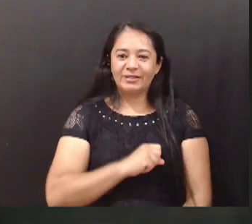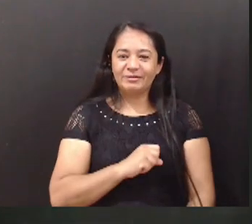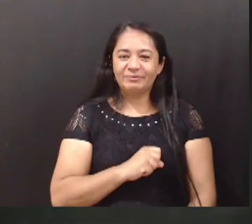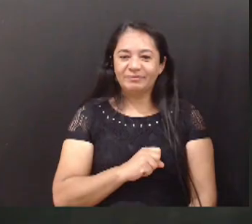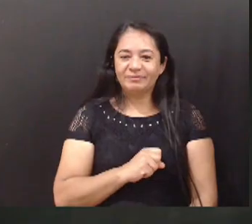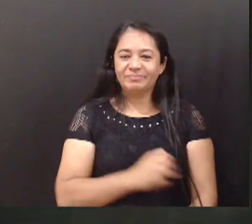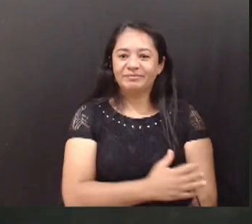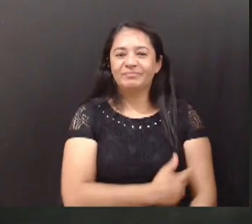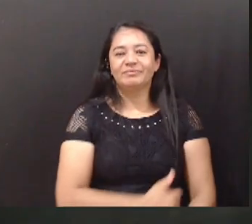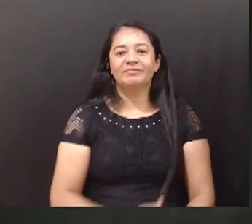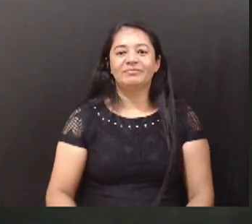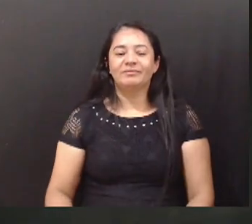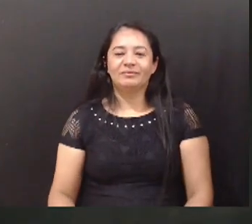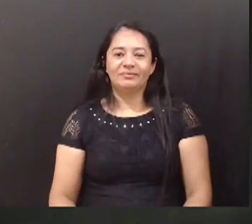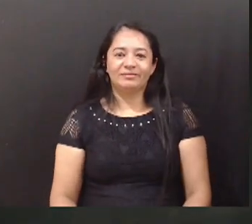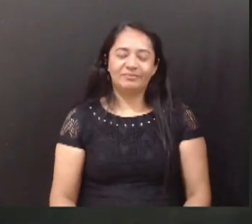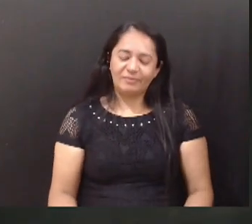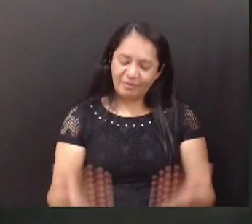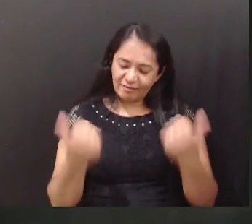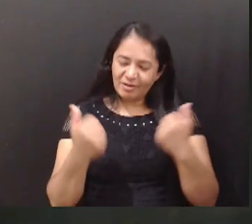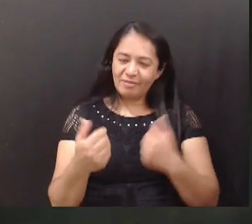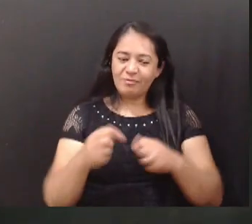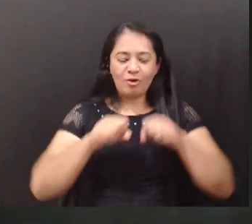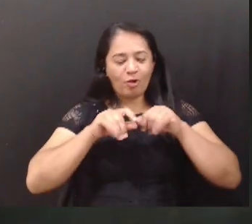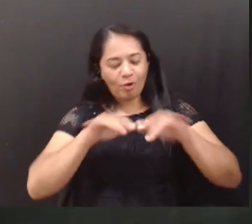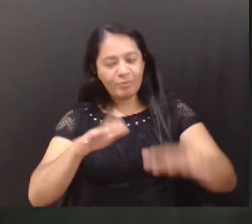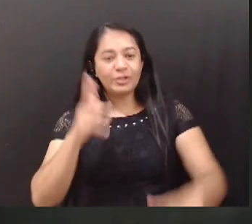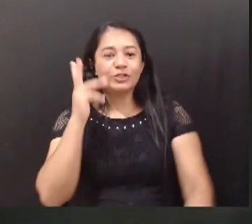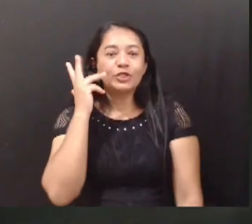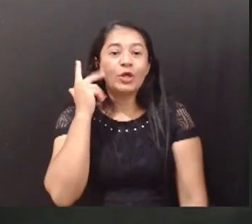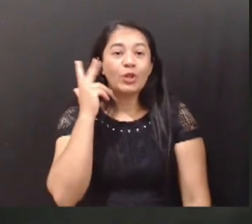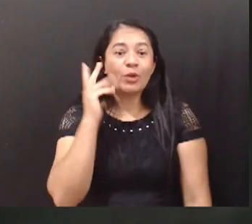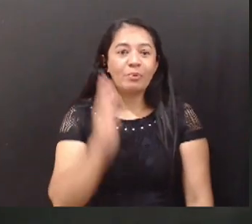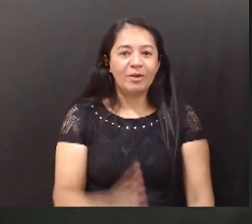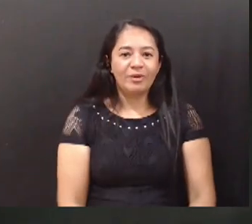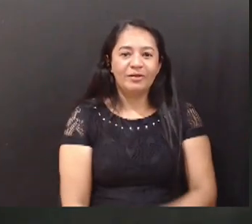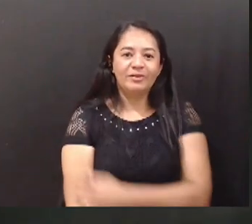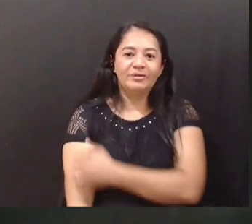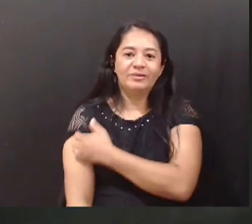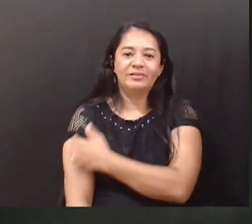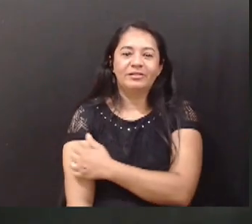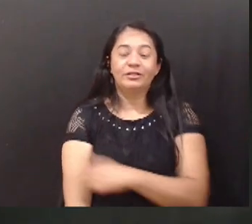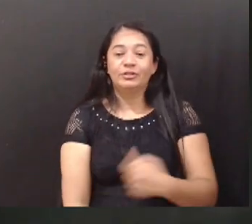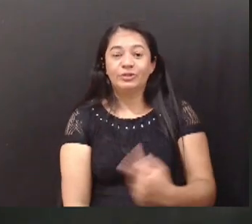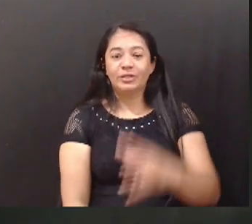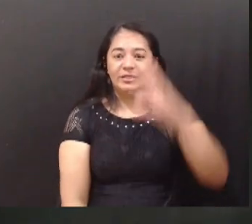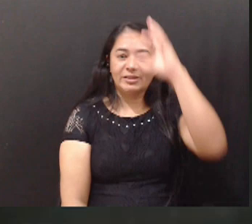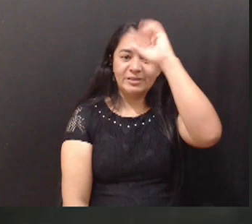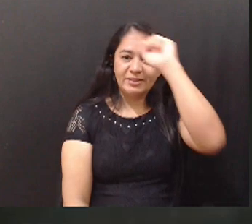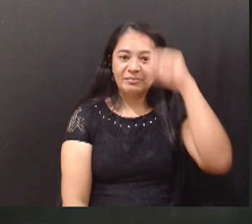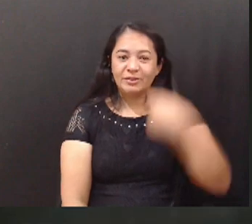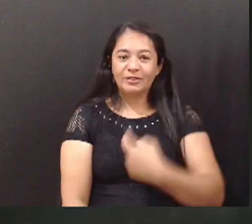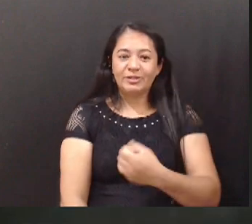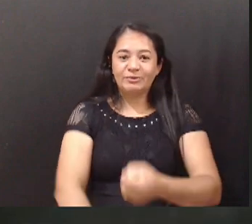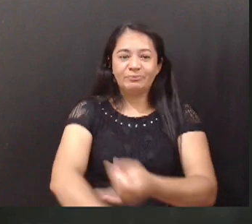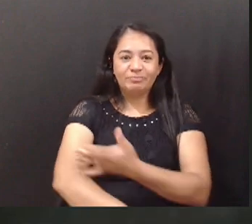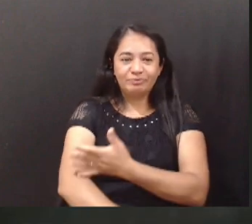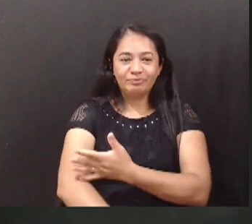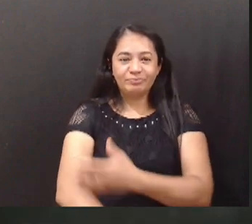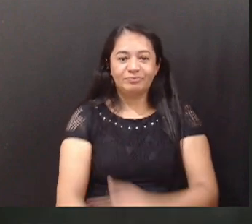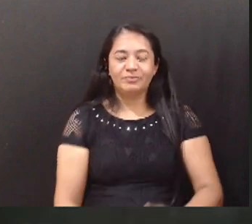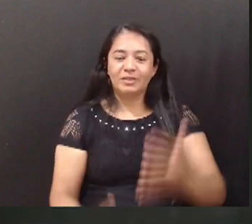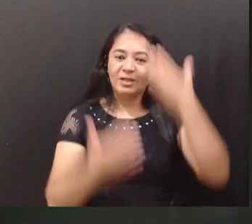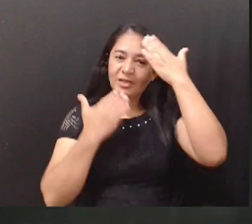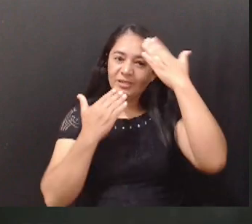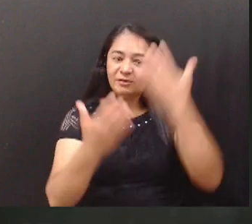sabe assim, pode compartilhar, faz parte, né, a gente aprender sobre as nossas emoções, tá bom? Então agradecemos você pela audiência,